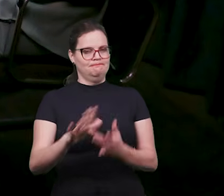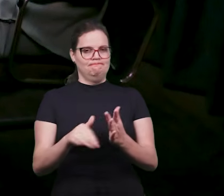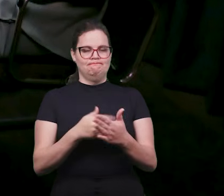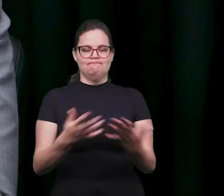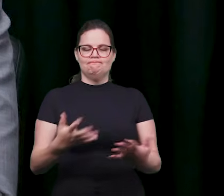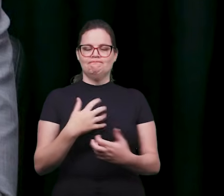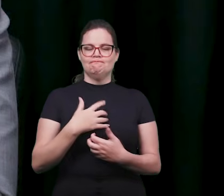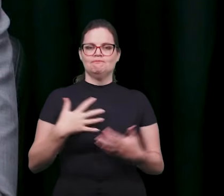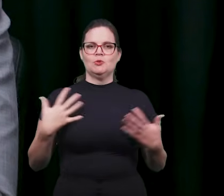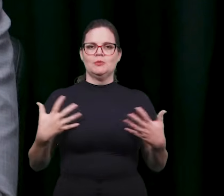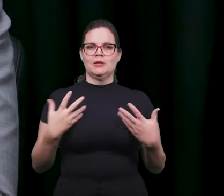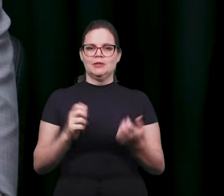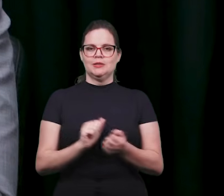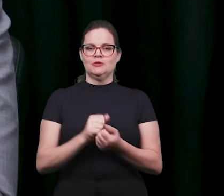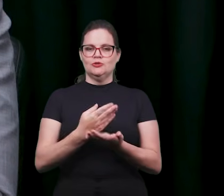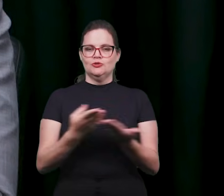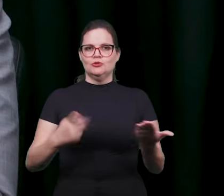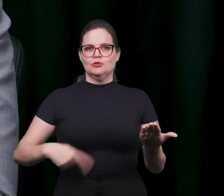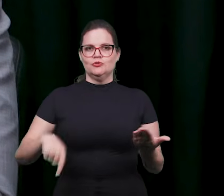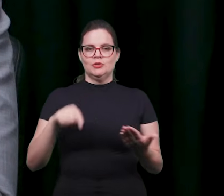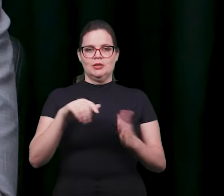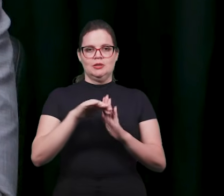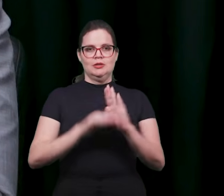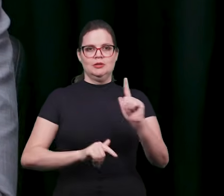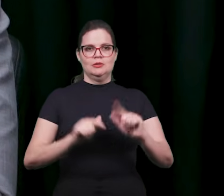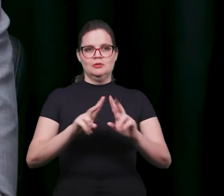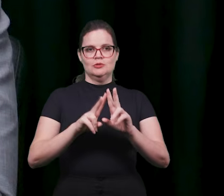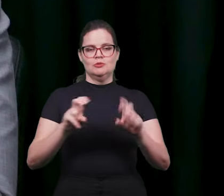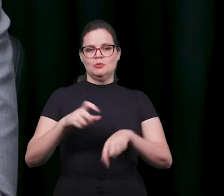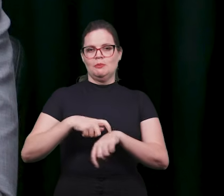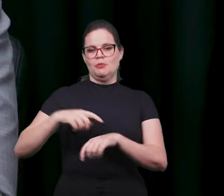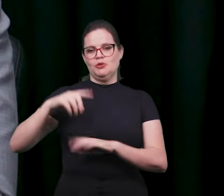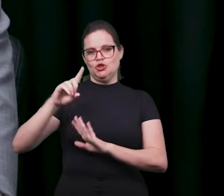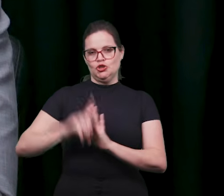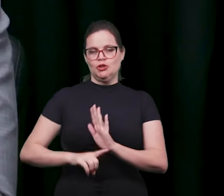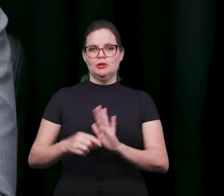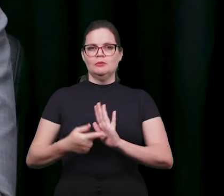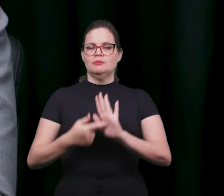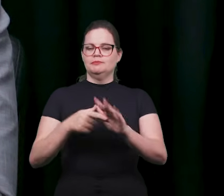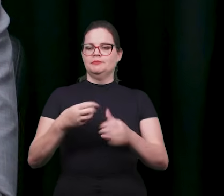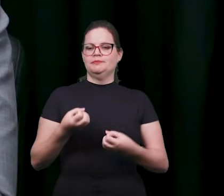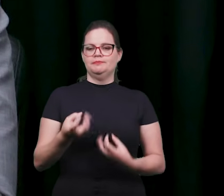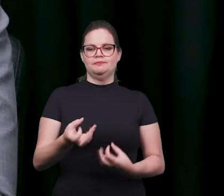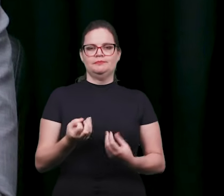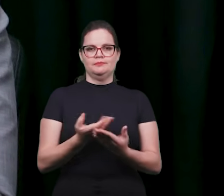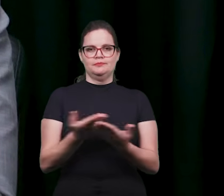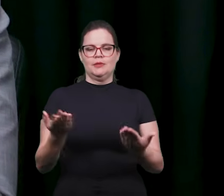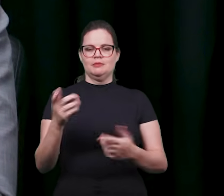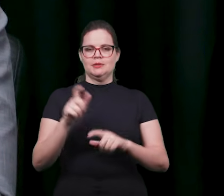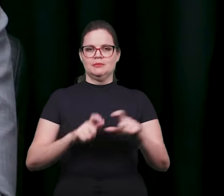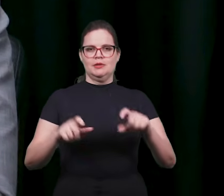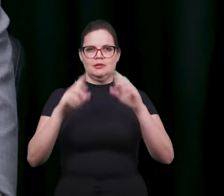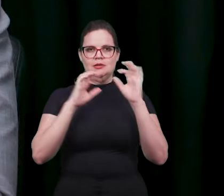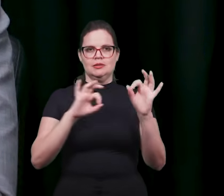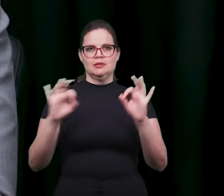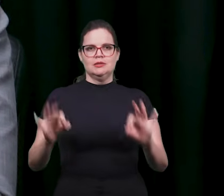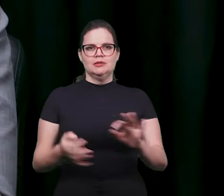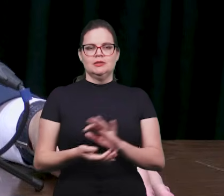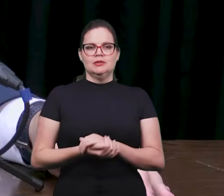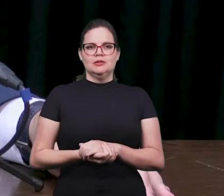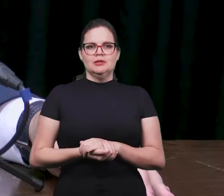a alegria estar novamente aqui no programa Momento do Direito, trazendo uma contribuição para todos aqueles que nos